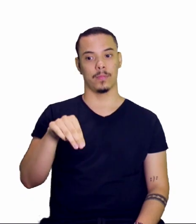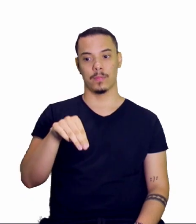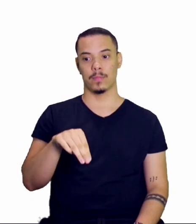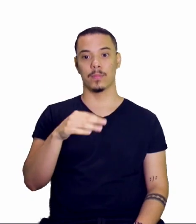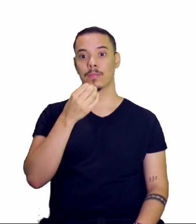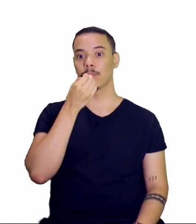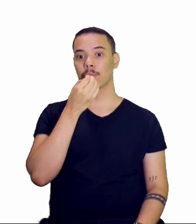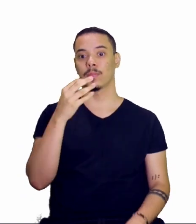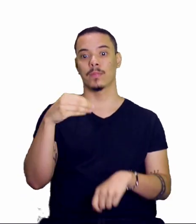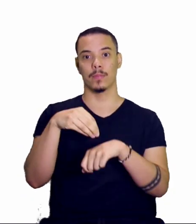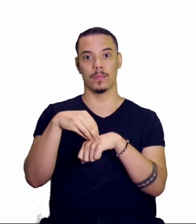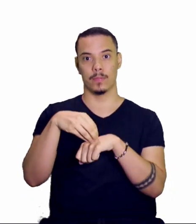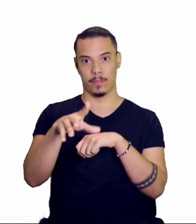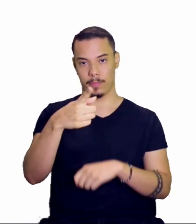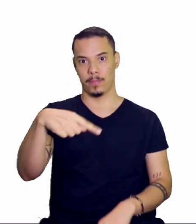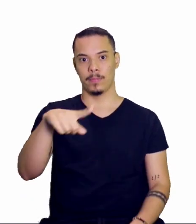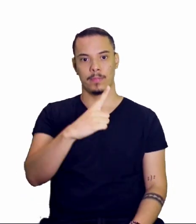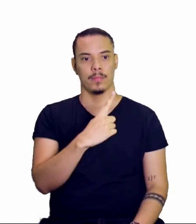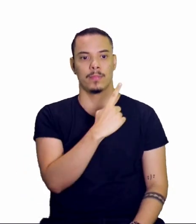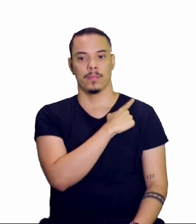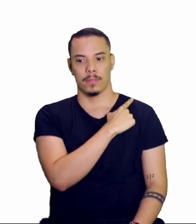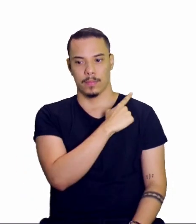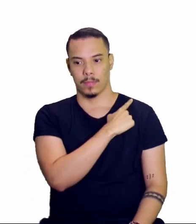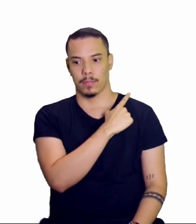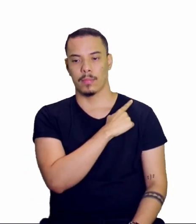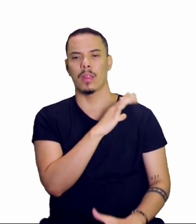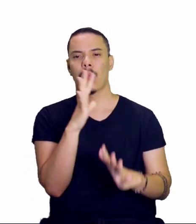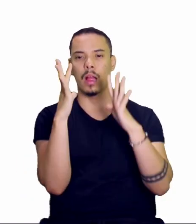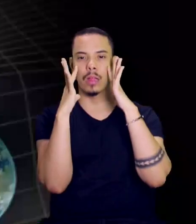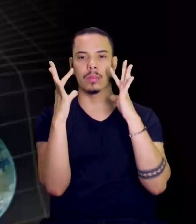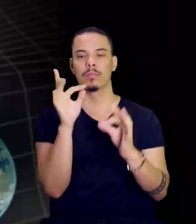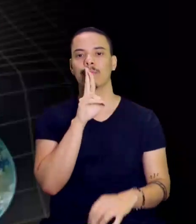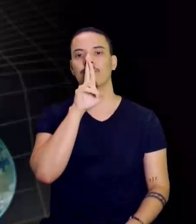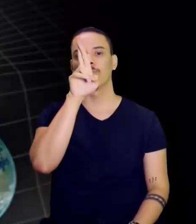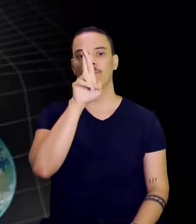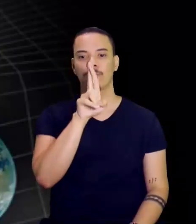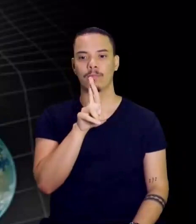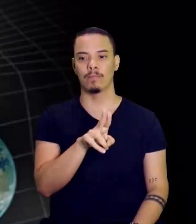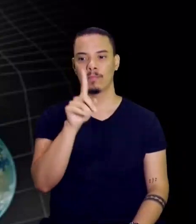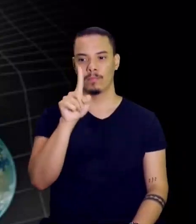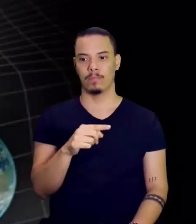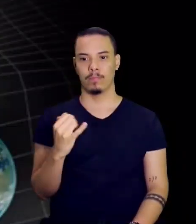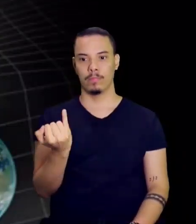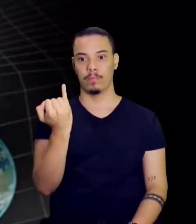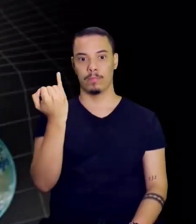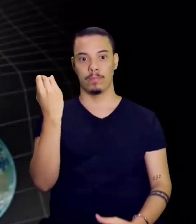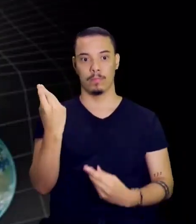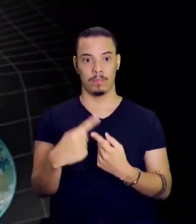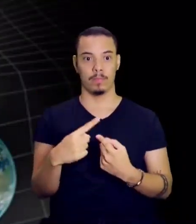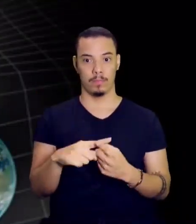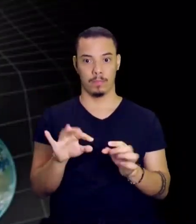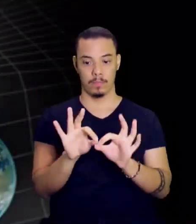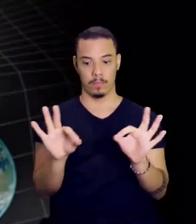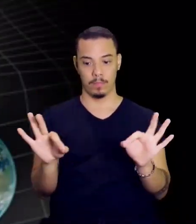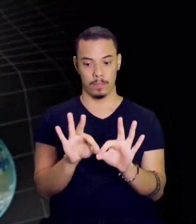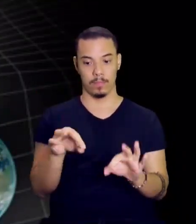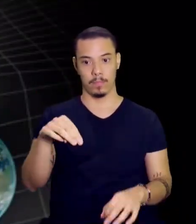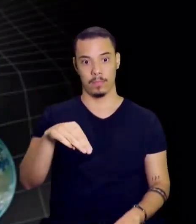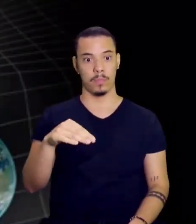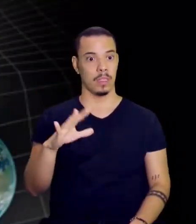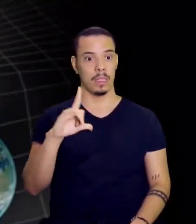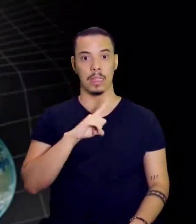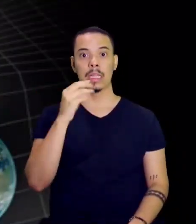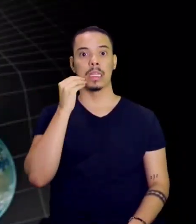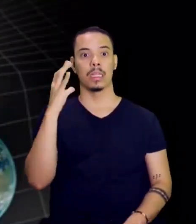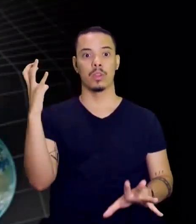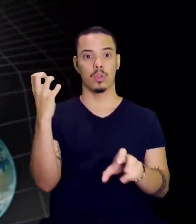bom uma dica aí, esse é um primeiro ano, né? Você presta atenção na resposta, ela que é importante. Como a resposta está em metro, você tenta transformar tudo em metro. Se